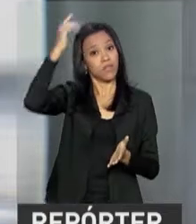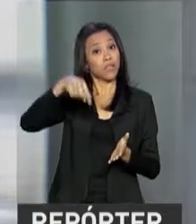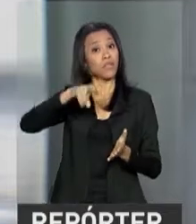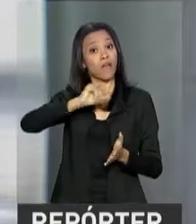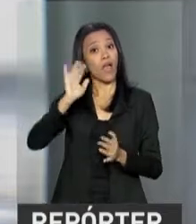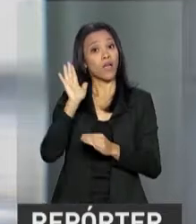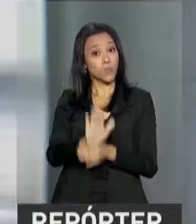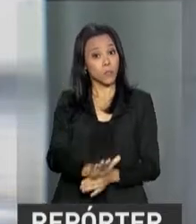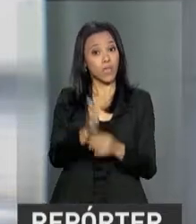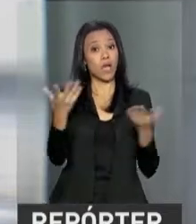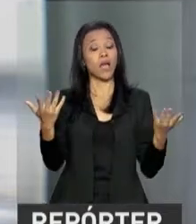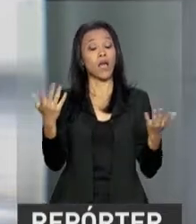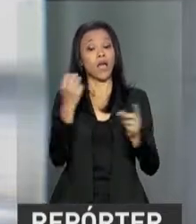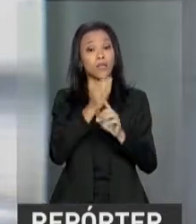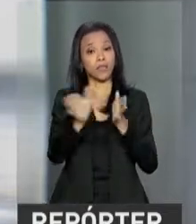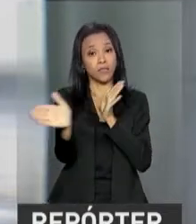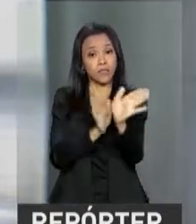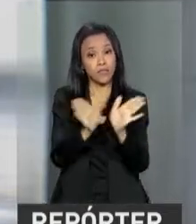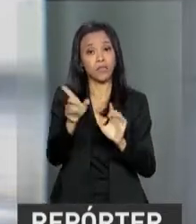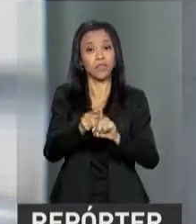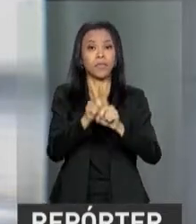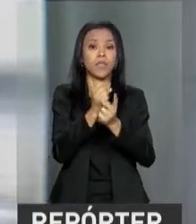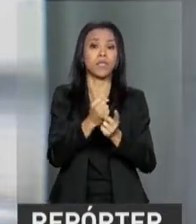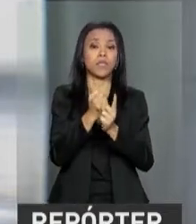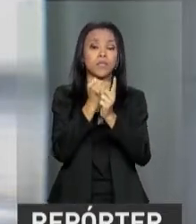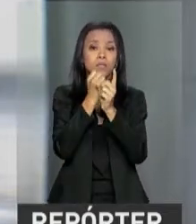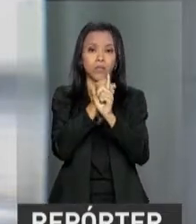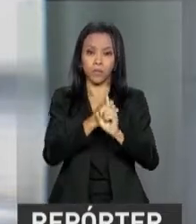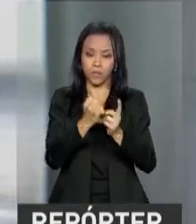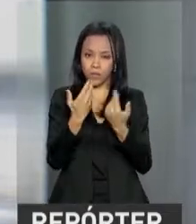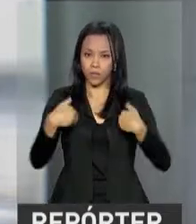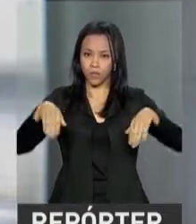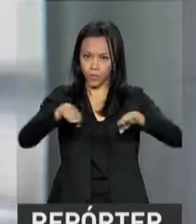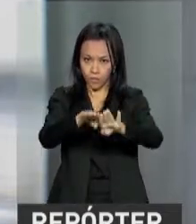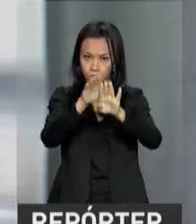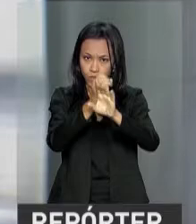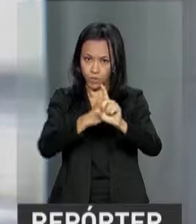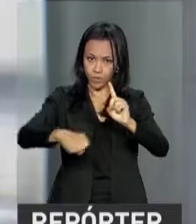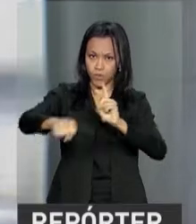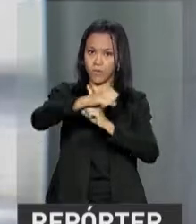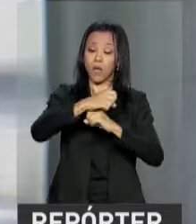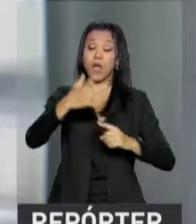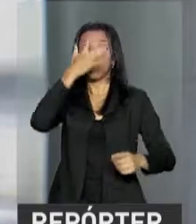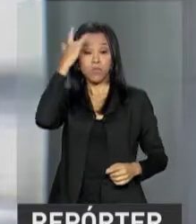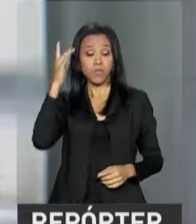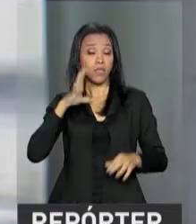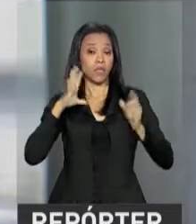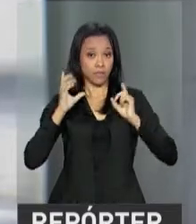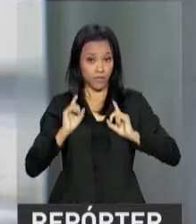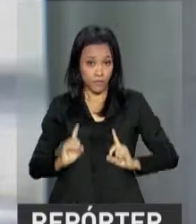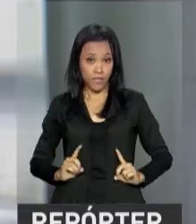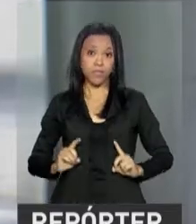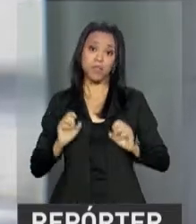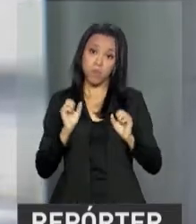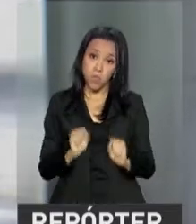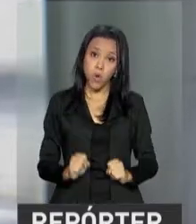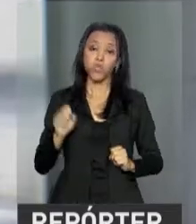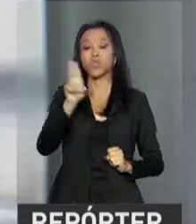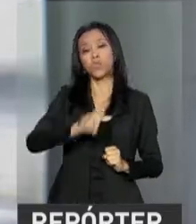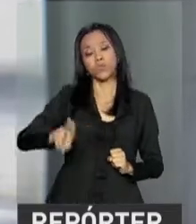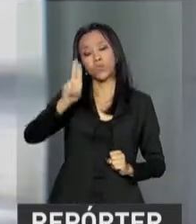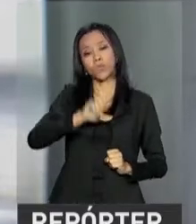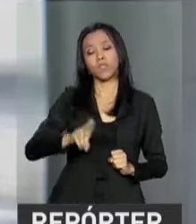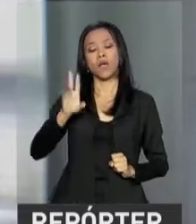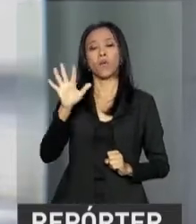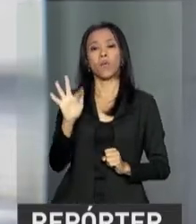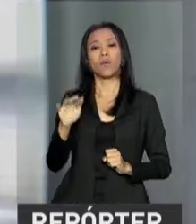ea inclusão social agora as pessoas portadoras de deficiência vão poder usar os recursos do